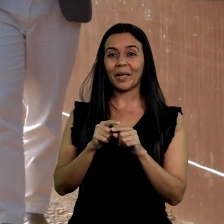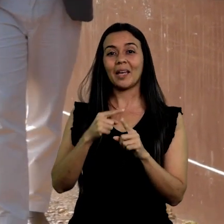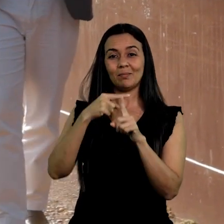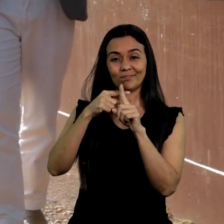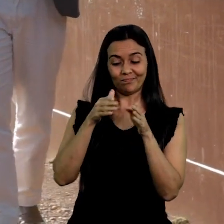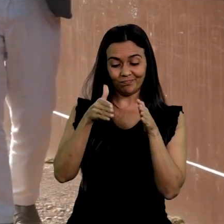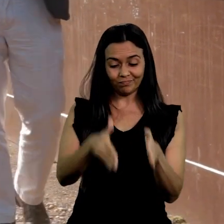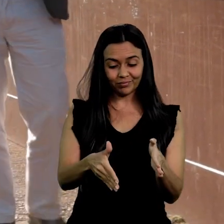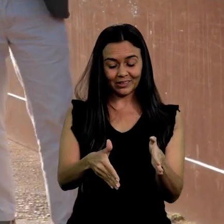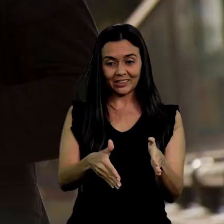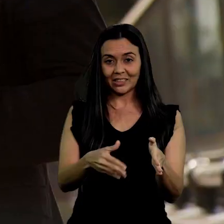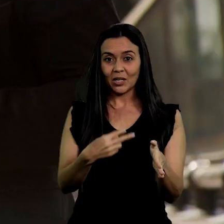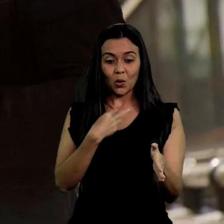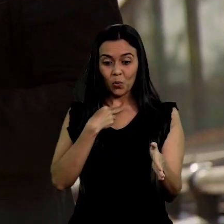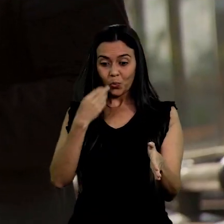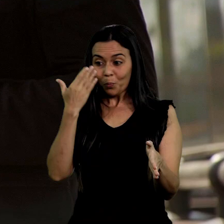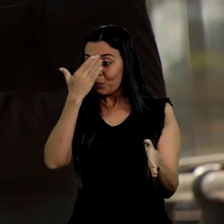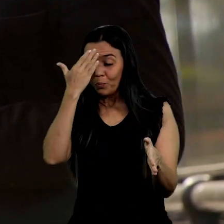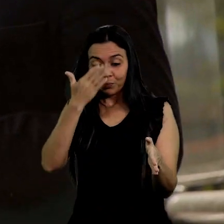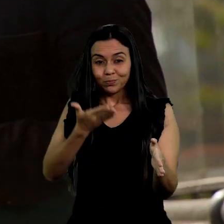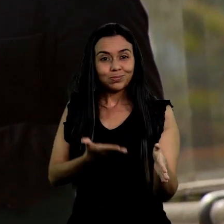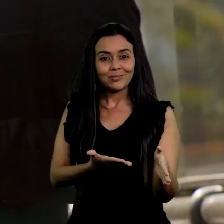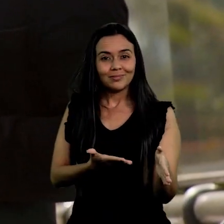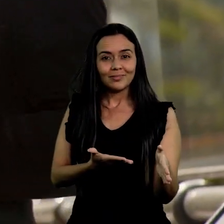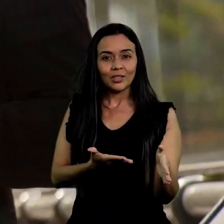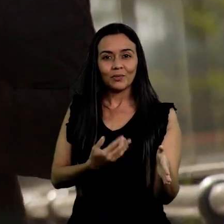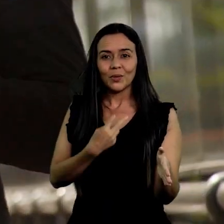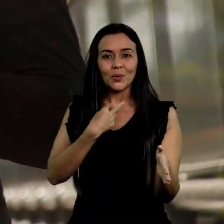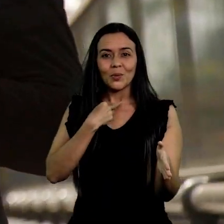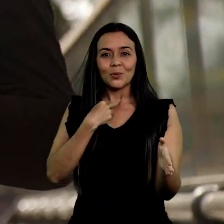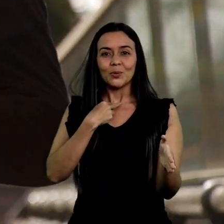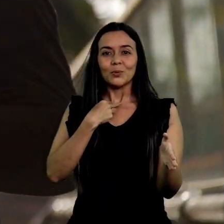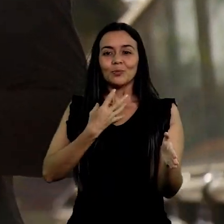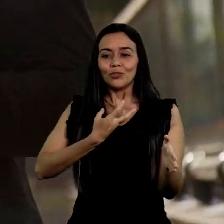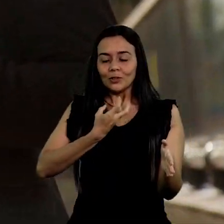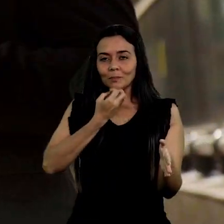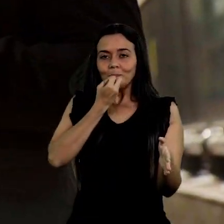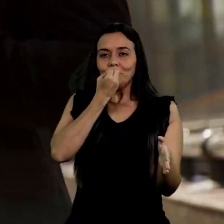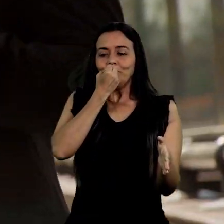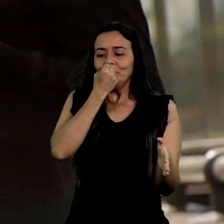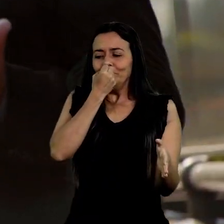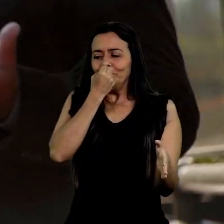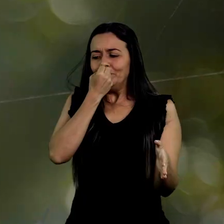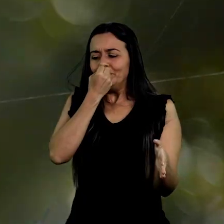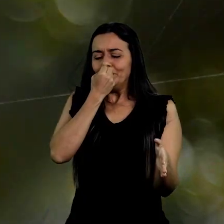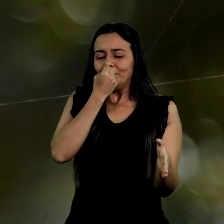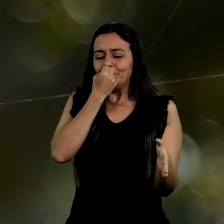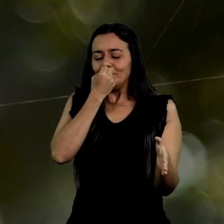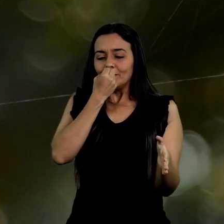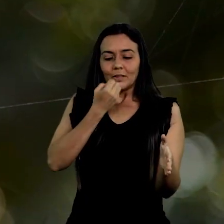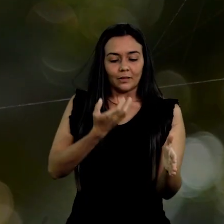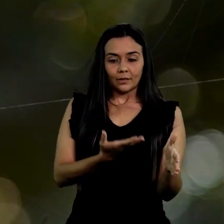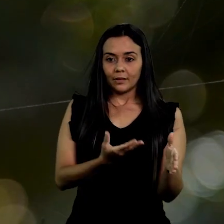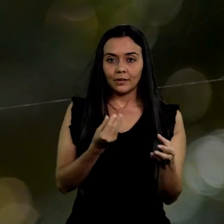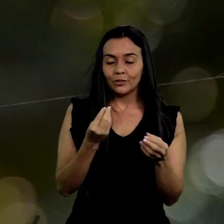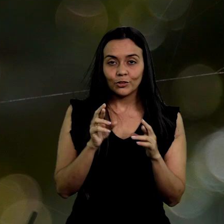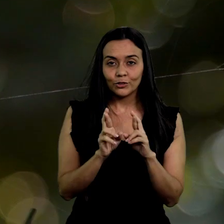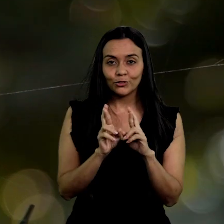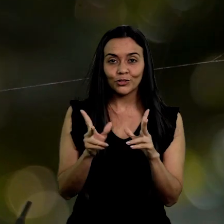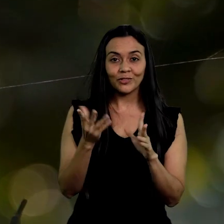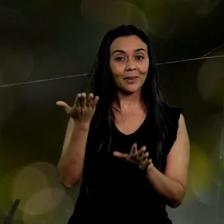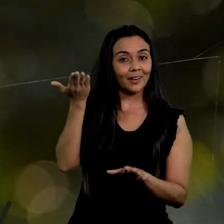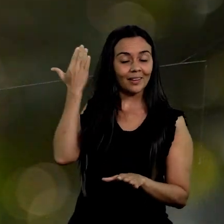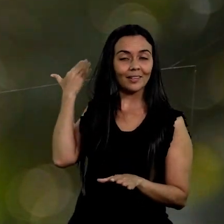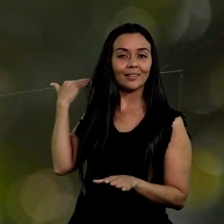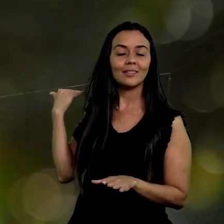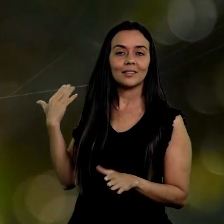caixão lacrado e a pessoa às vezes não conseguia fazer o luto, né? Porque o luto puxa, mudou, né? o luto mudou.